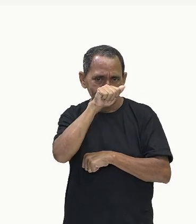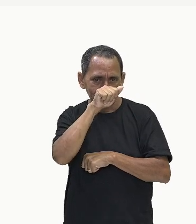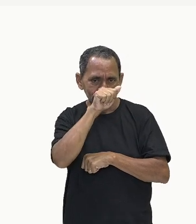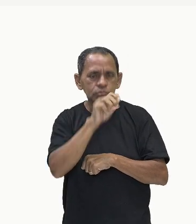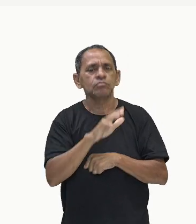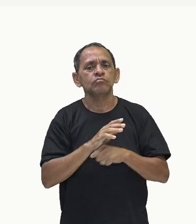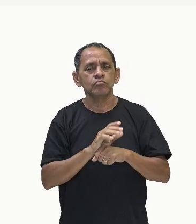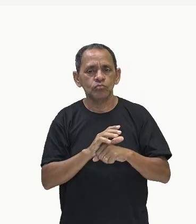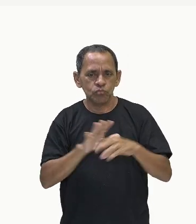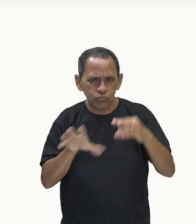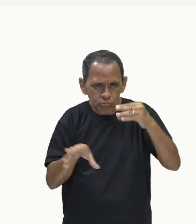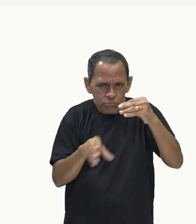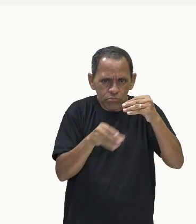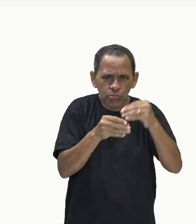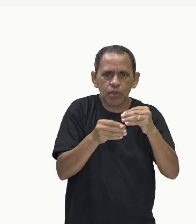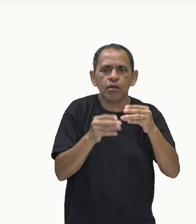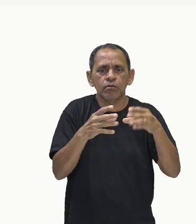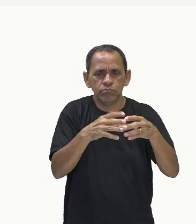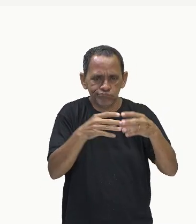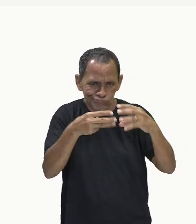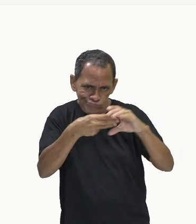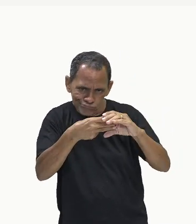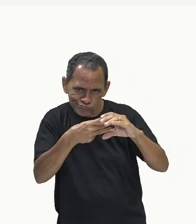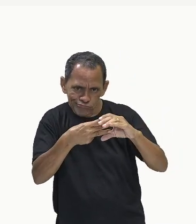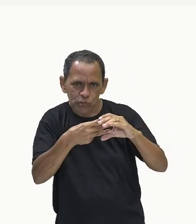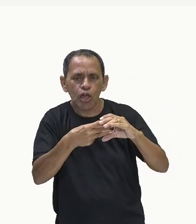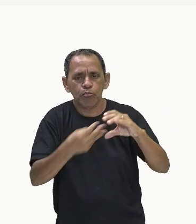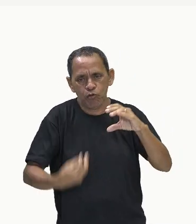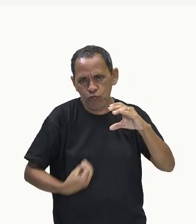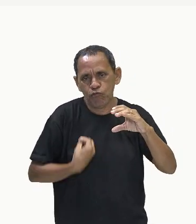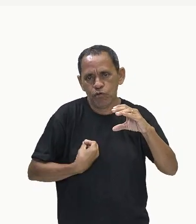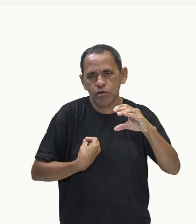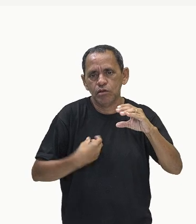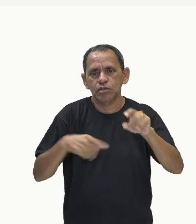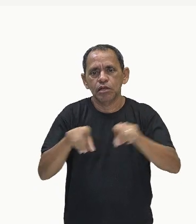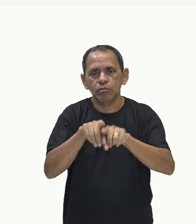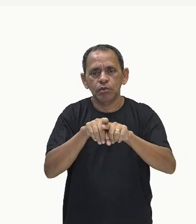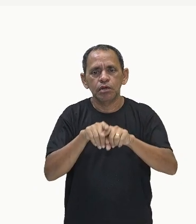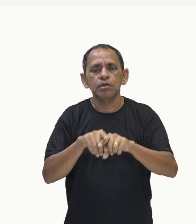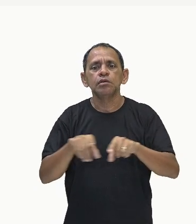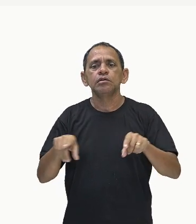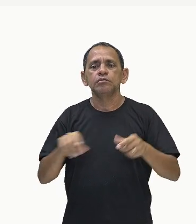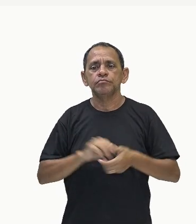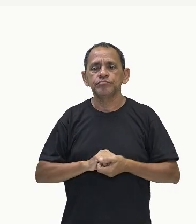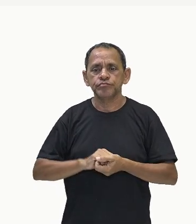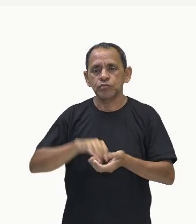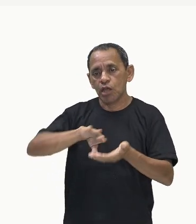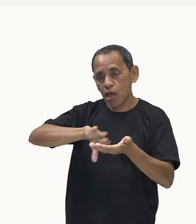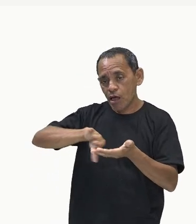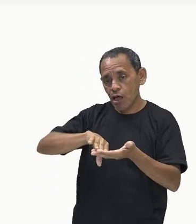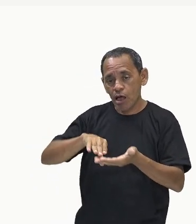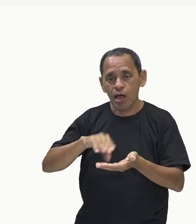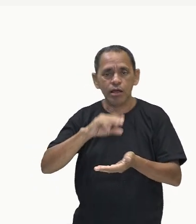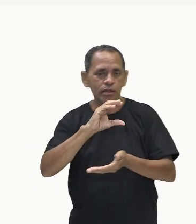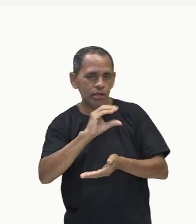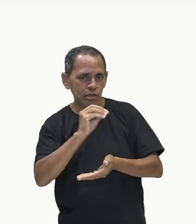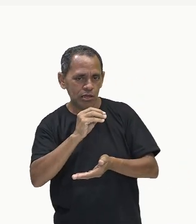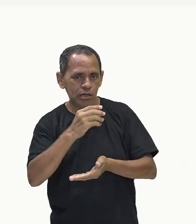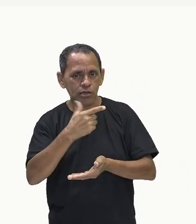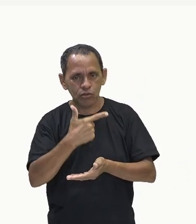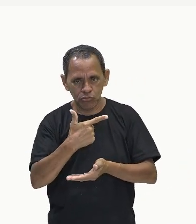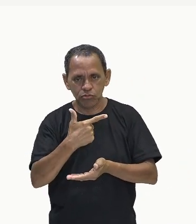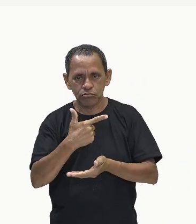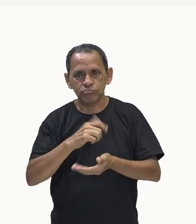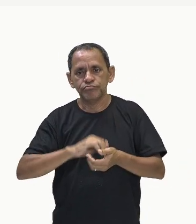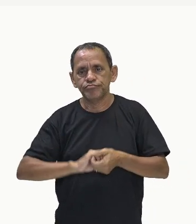na composição ali das células para sobreviver, e também excretar gás carbônico, tá? O dióxido